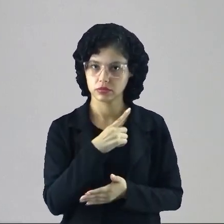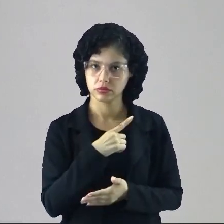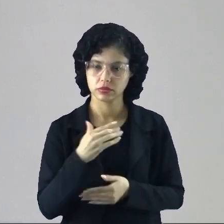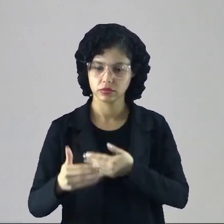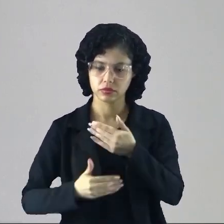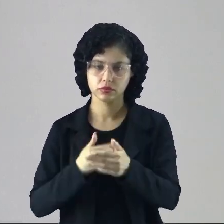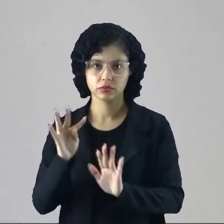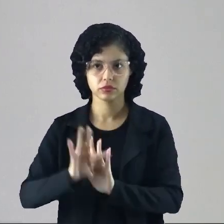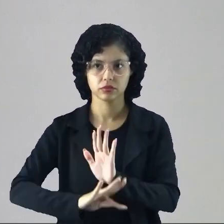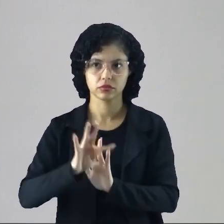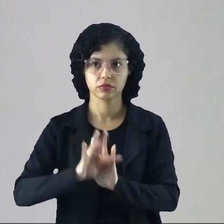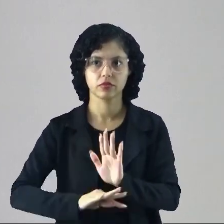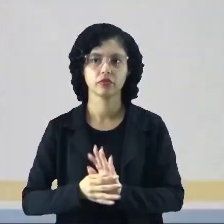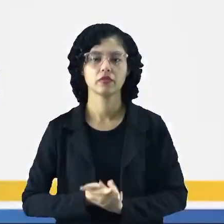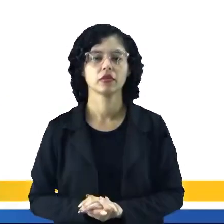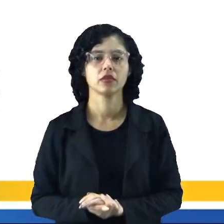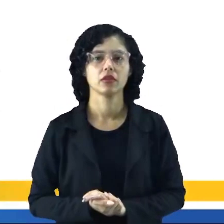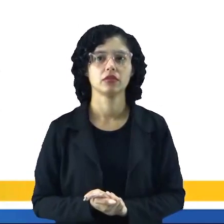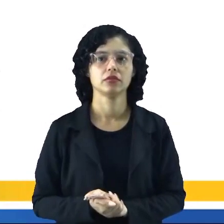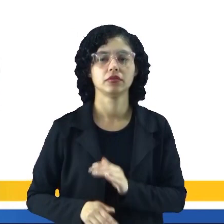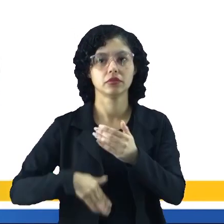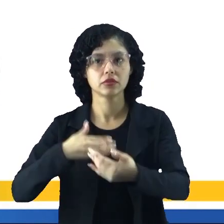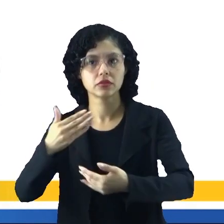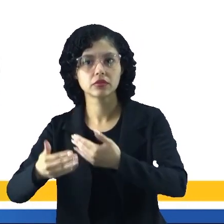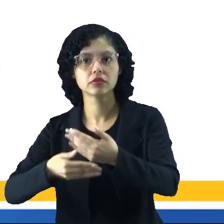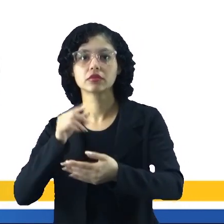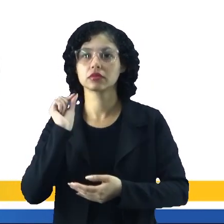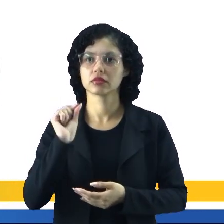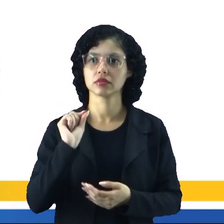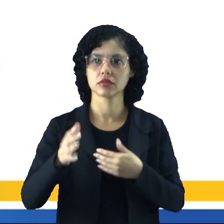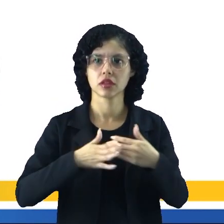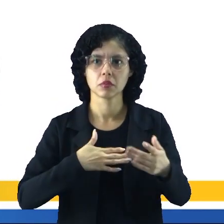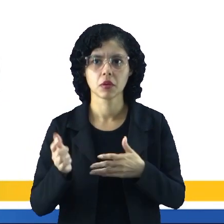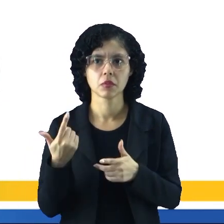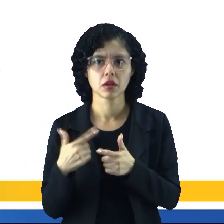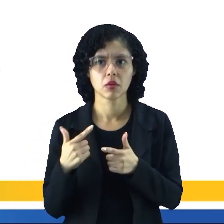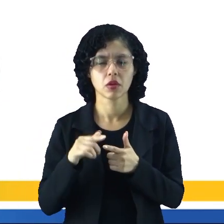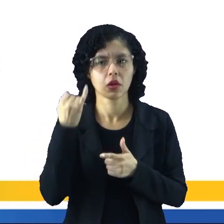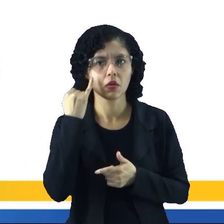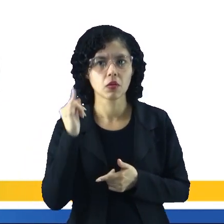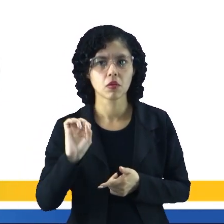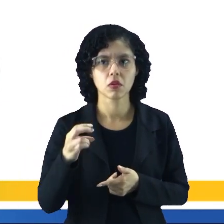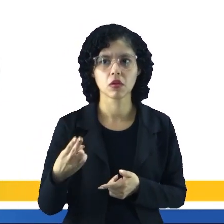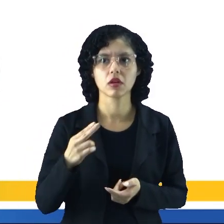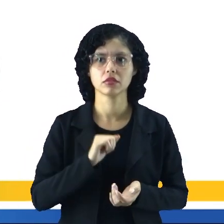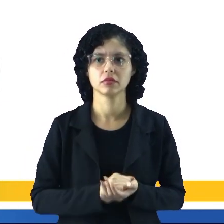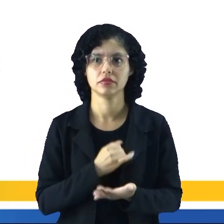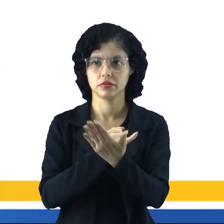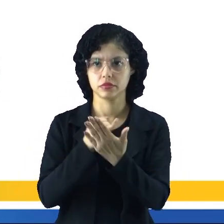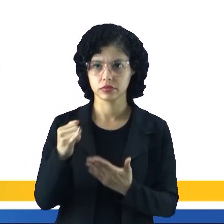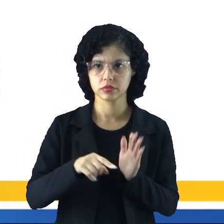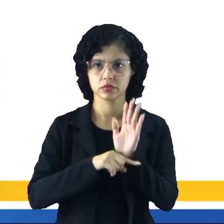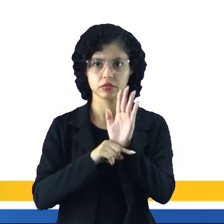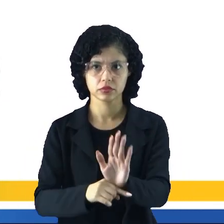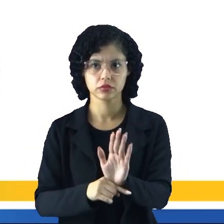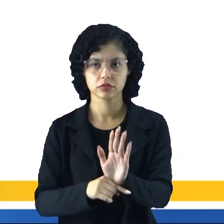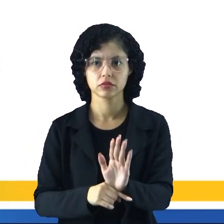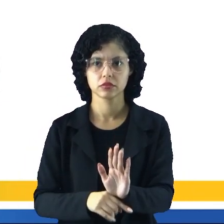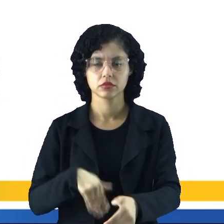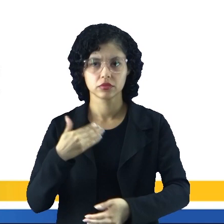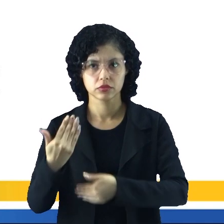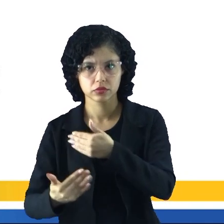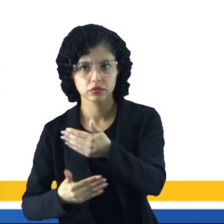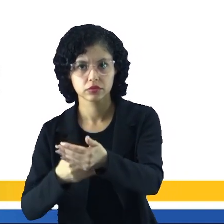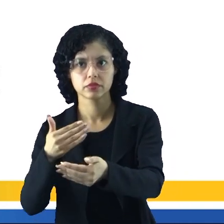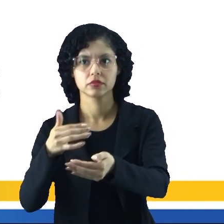no decorrer do seu texto no desenvolvimento qualquer problema ou ideia que for mencionada